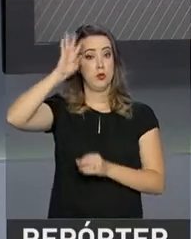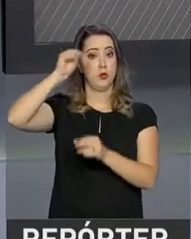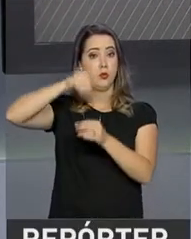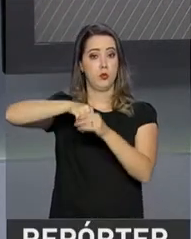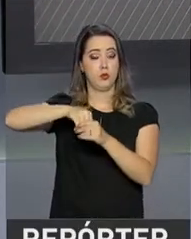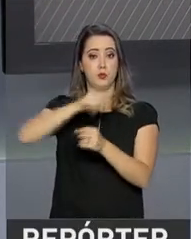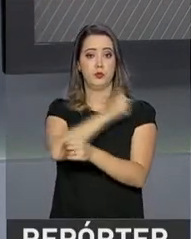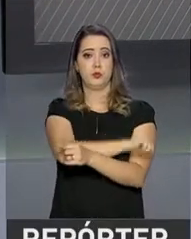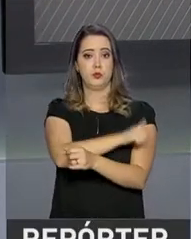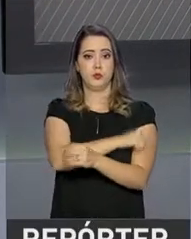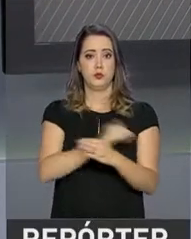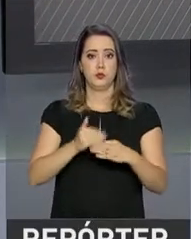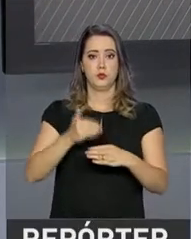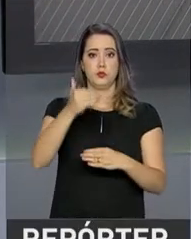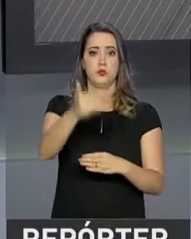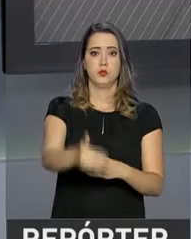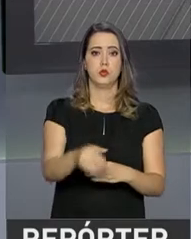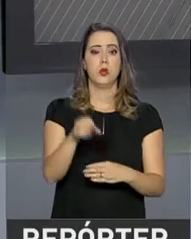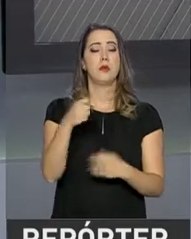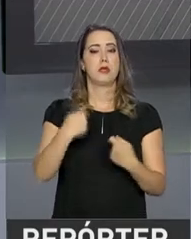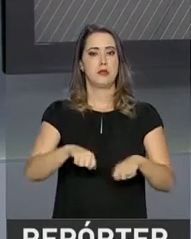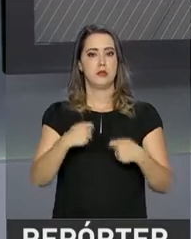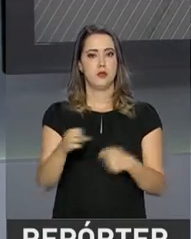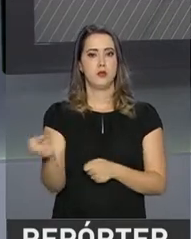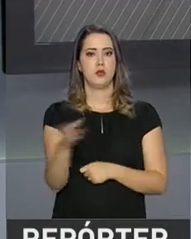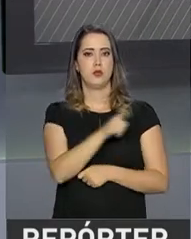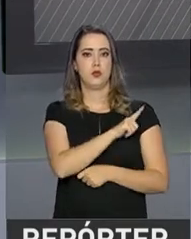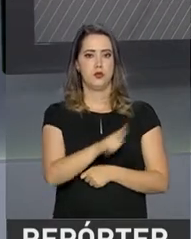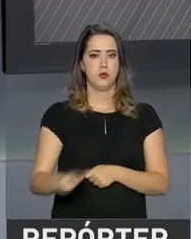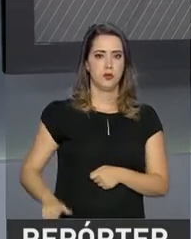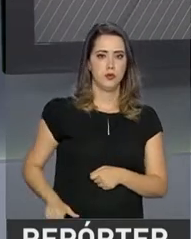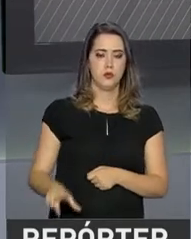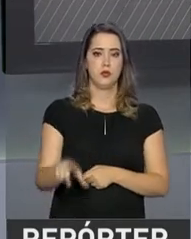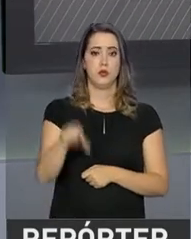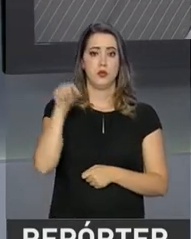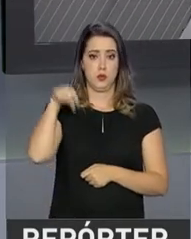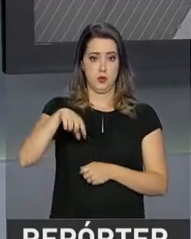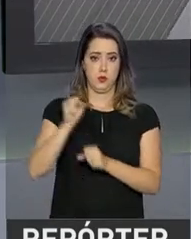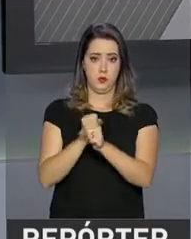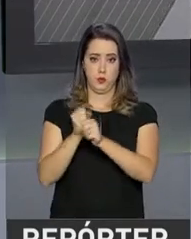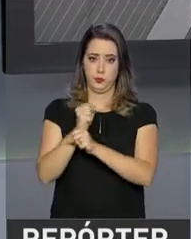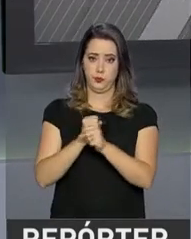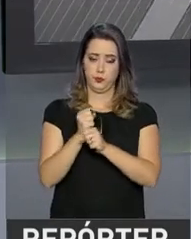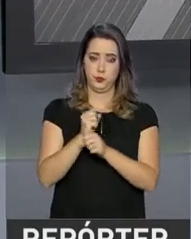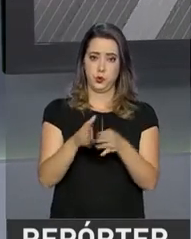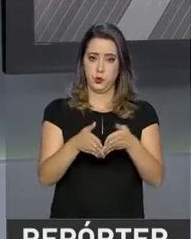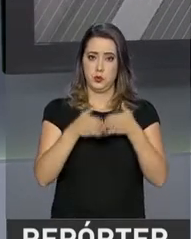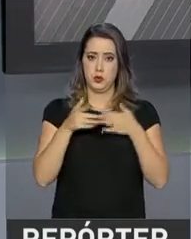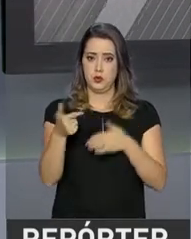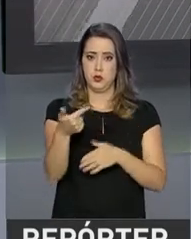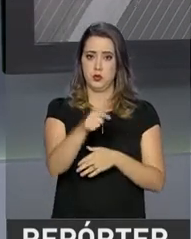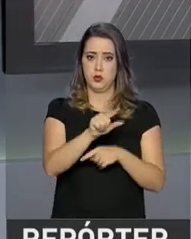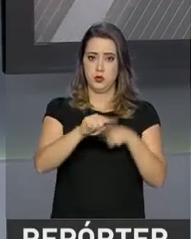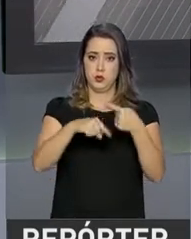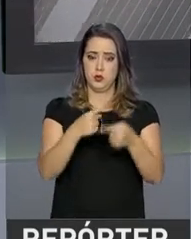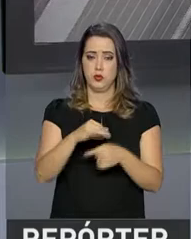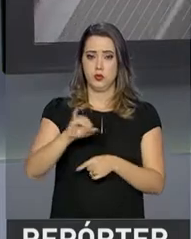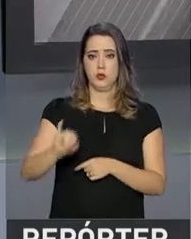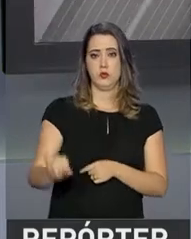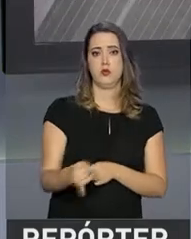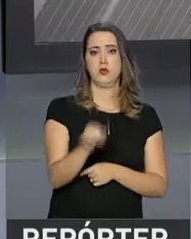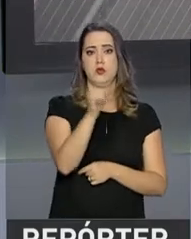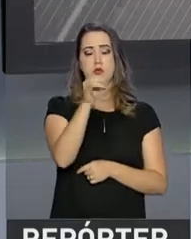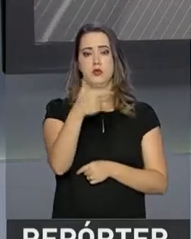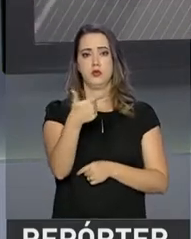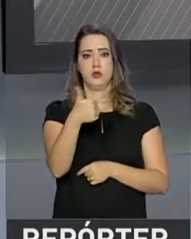rio de janeiro ser prorrogada é preciso que o novo governador a ser eleito este ano faz o pedido de renovação do prazo a partir da